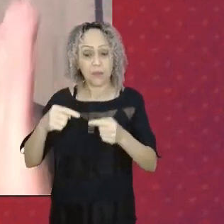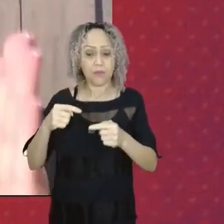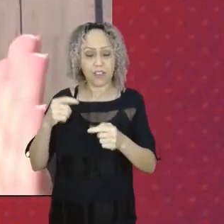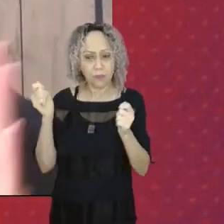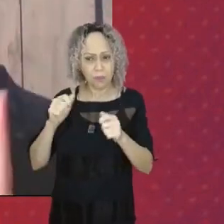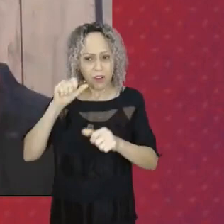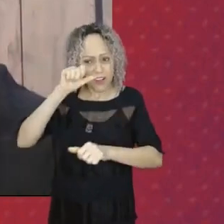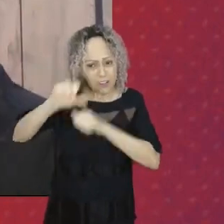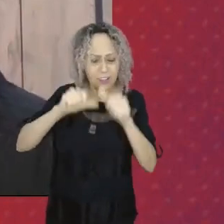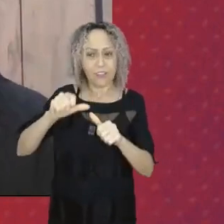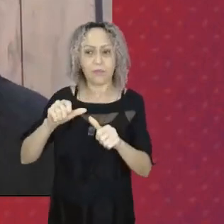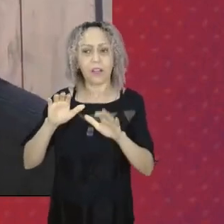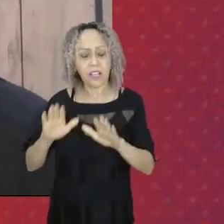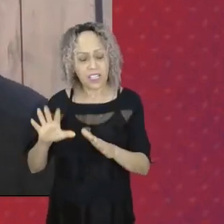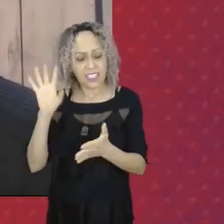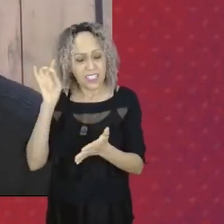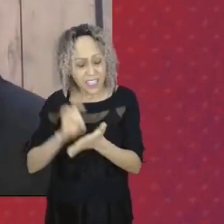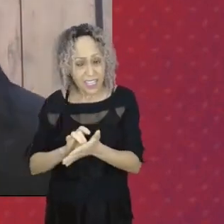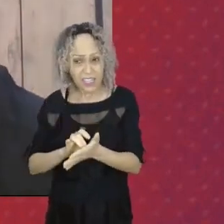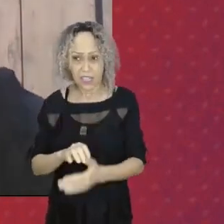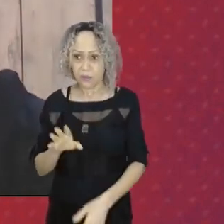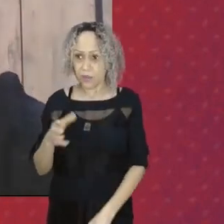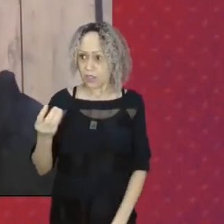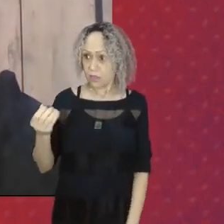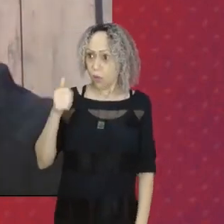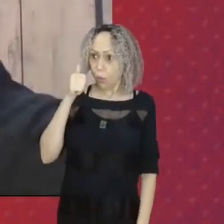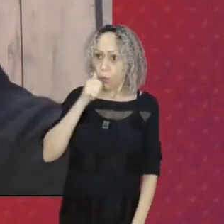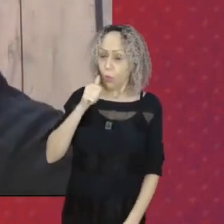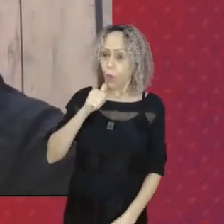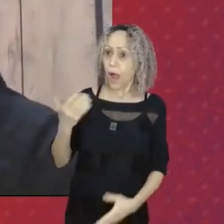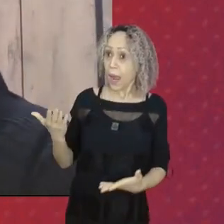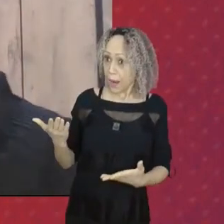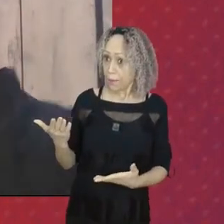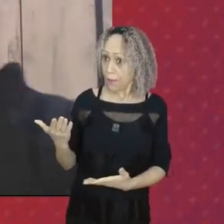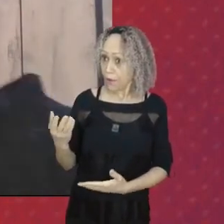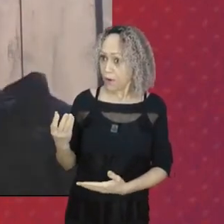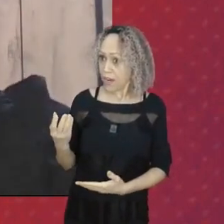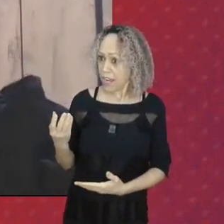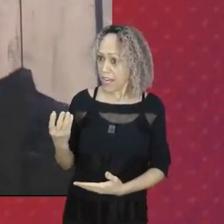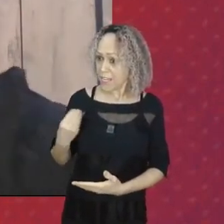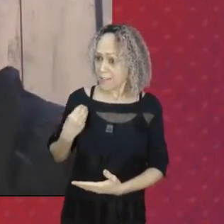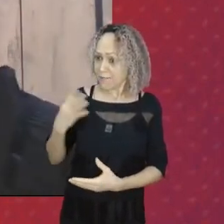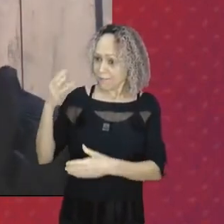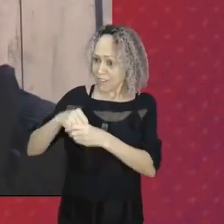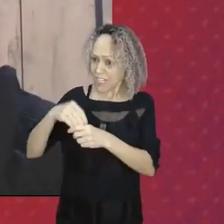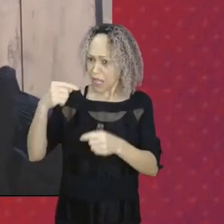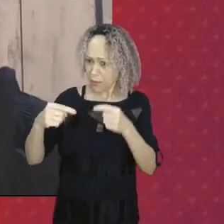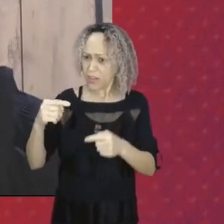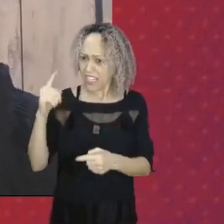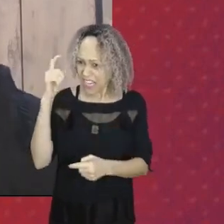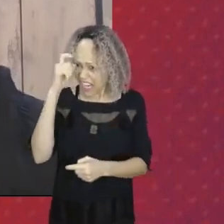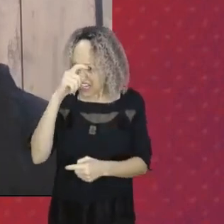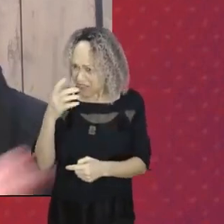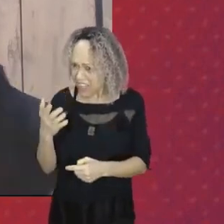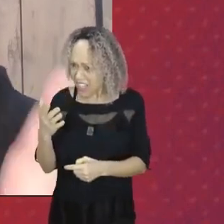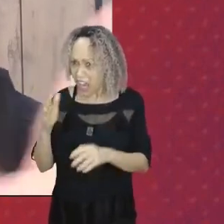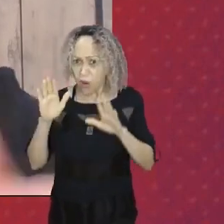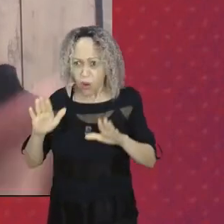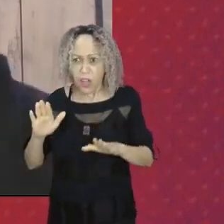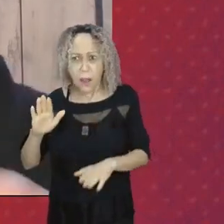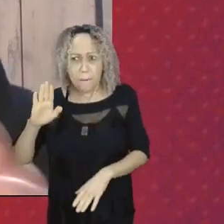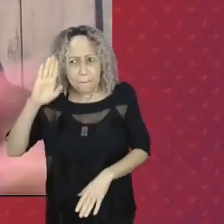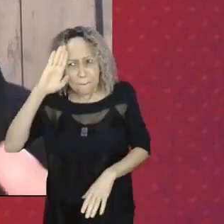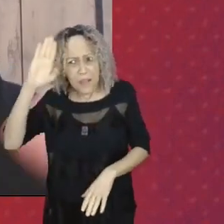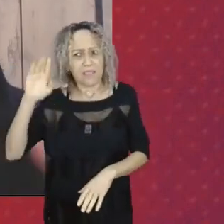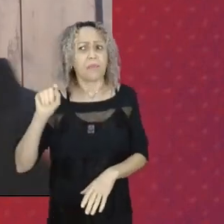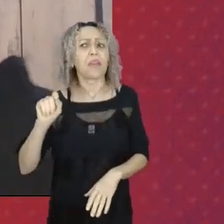uma mulher na política já é difícil, agora vocês imaginam uma vida de uma mulher trans na política. Ela é muito mais difícil. Afinal, nós, mulheres